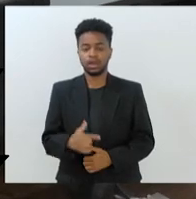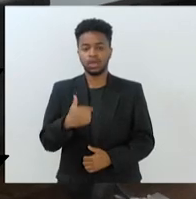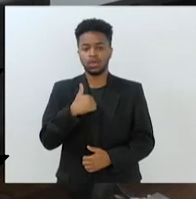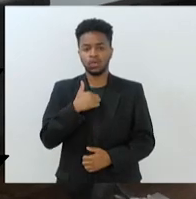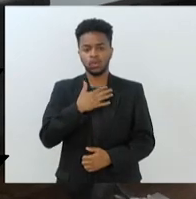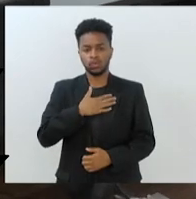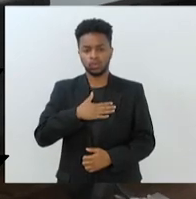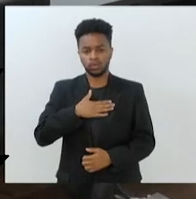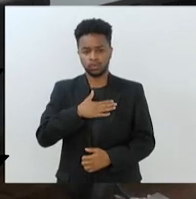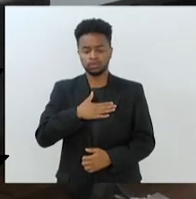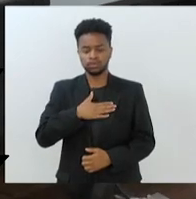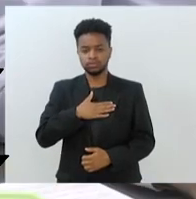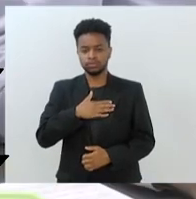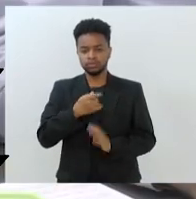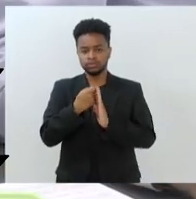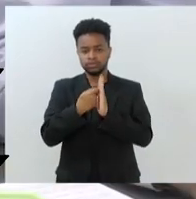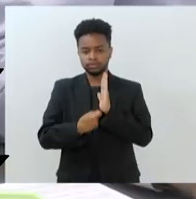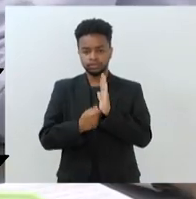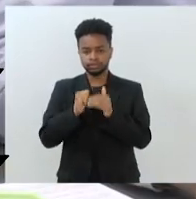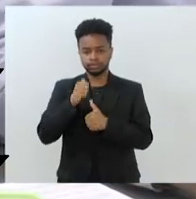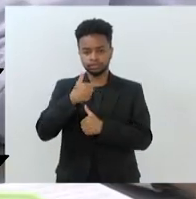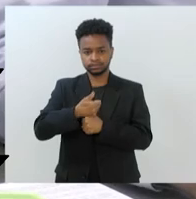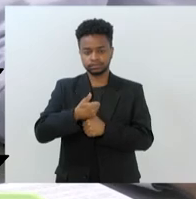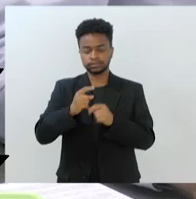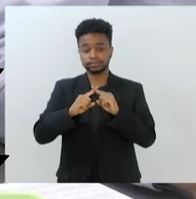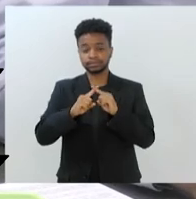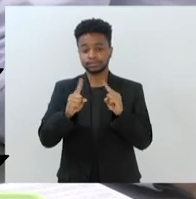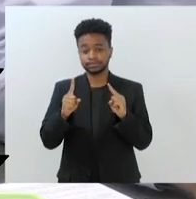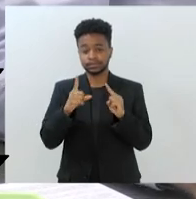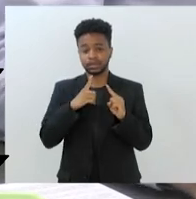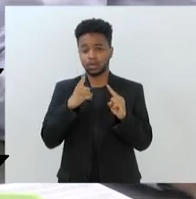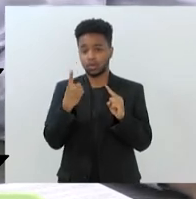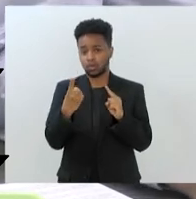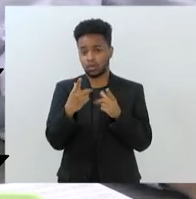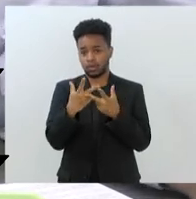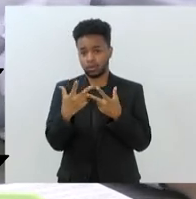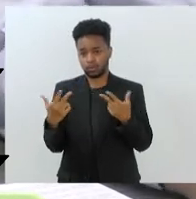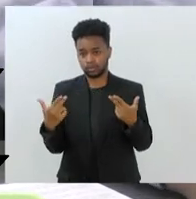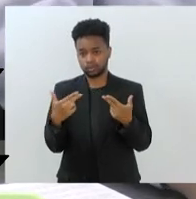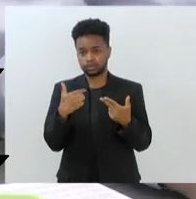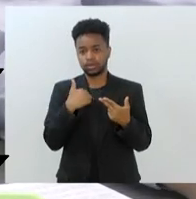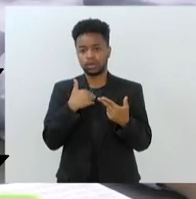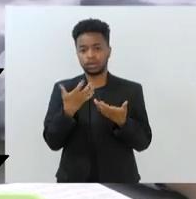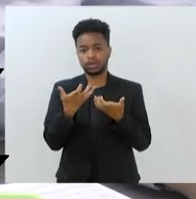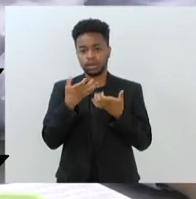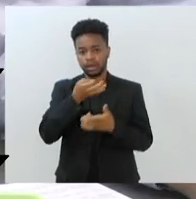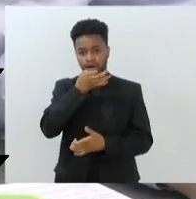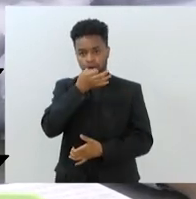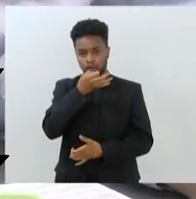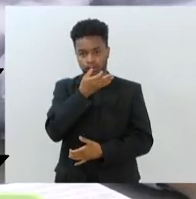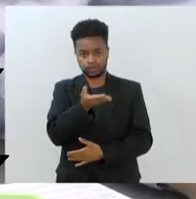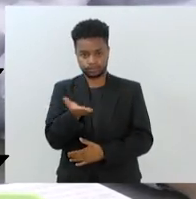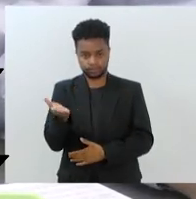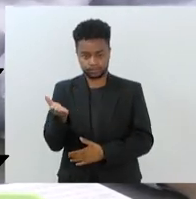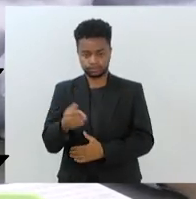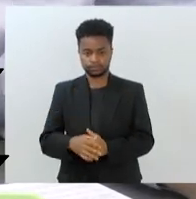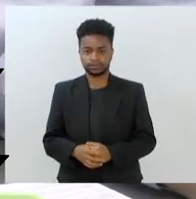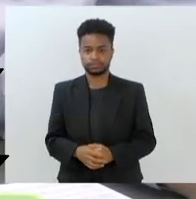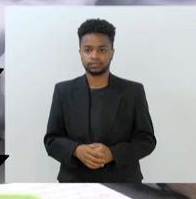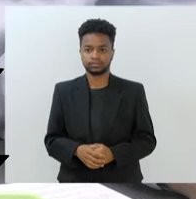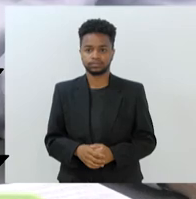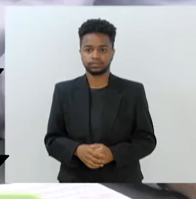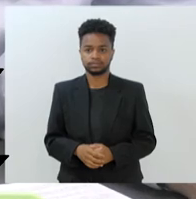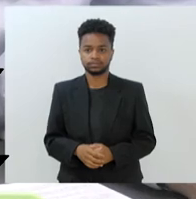gosto do substitutivo, mas apenas um ponto que eu queria argumentar com vossas excelências, que é o seguinte, que